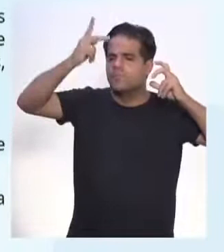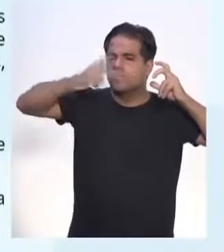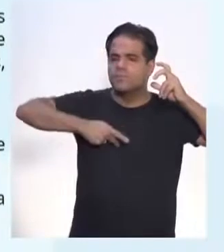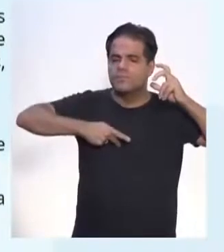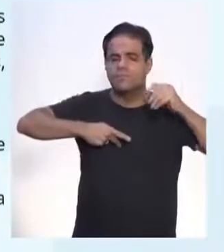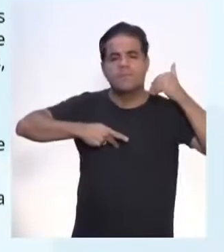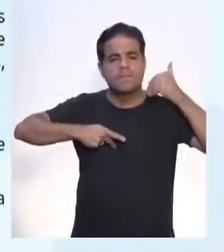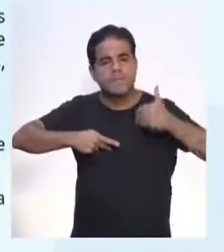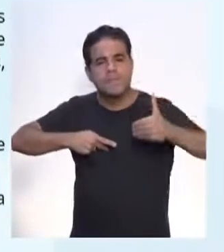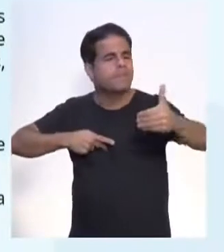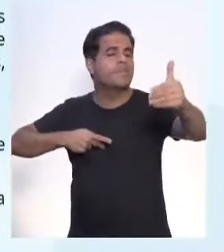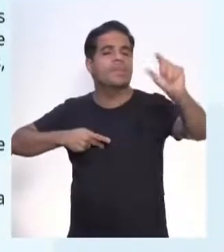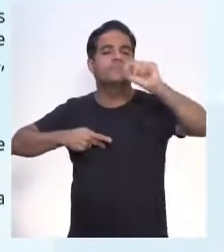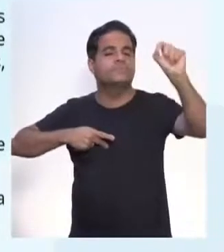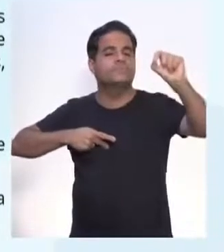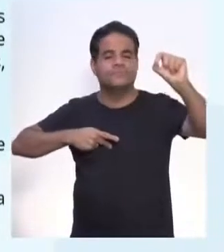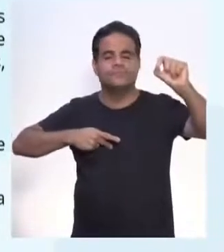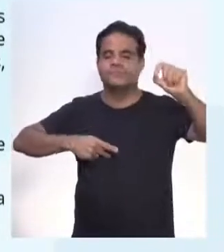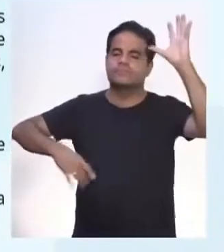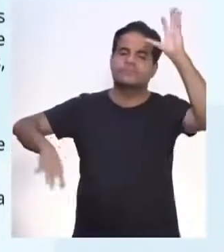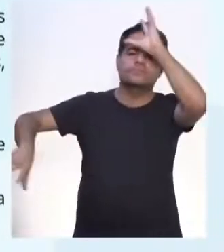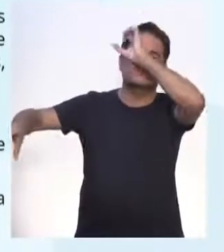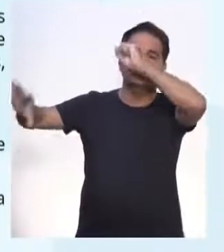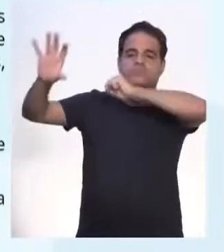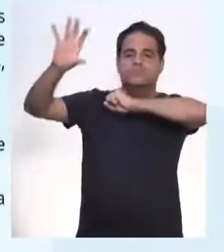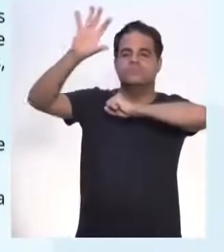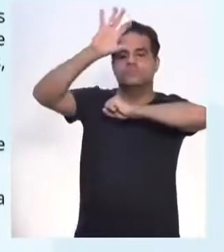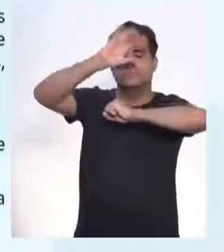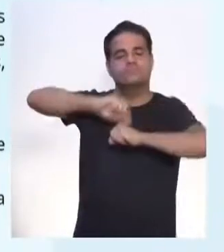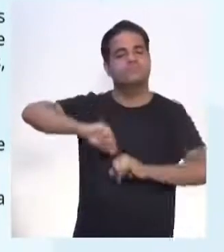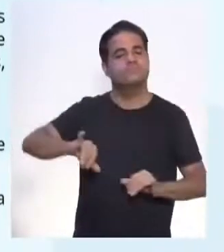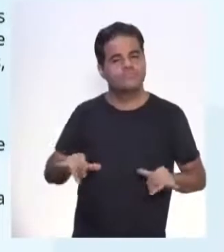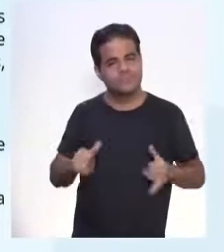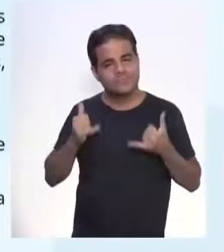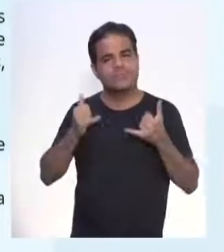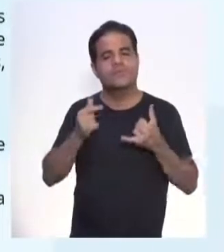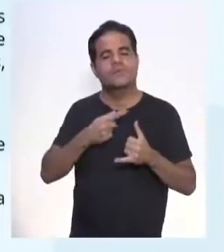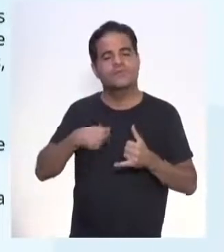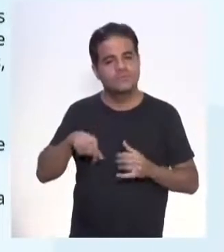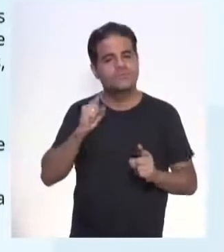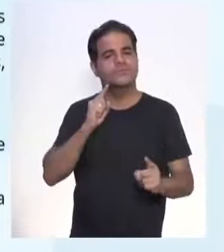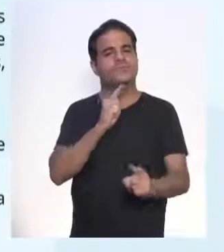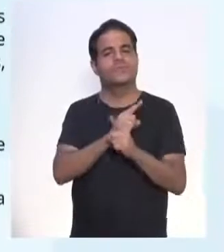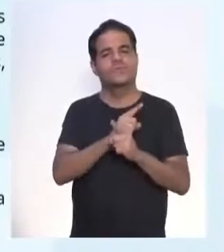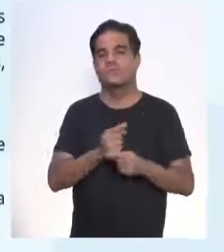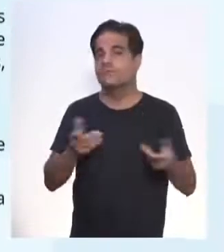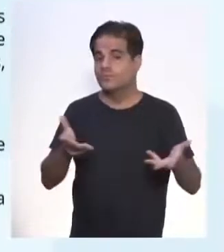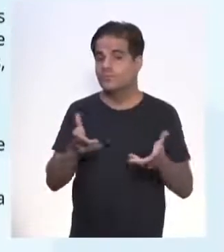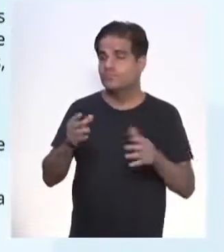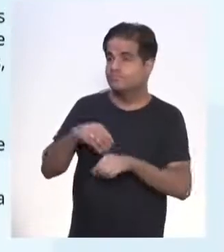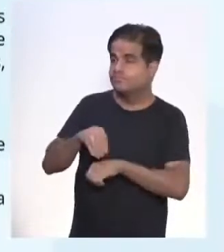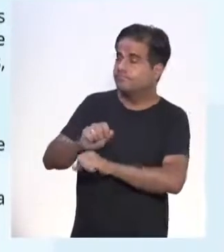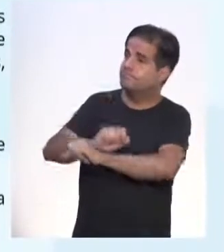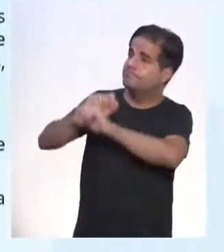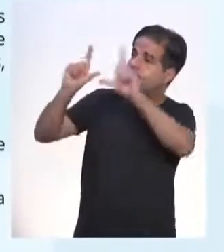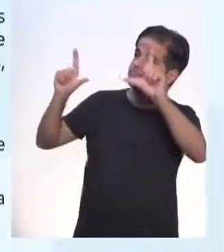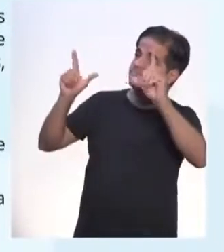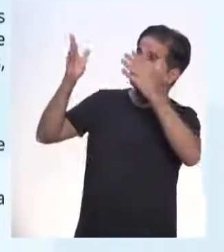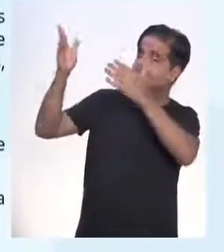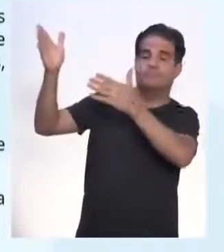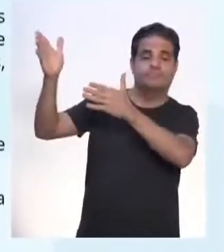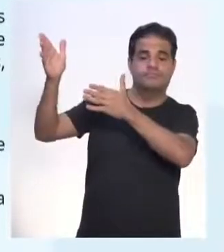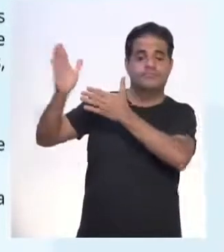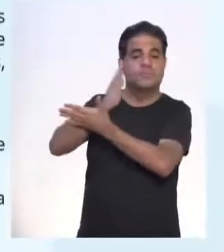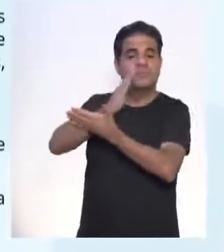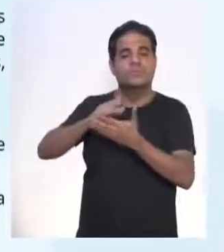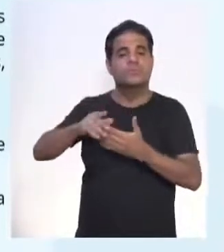de vocês sobre a aprendizagem, sobre o aproveitamento do nosso encontro de hoje. Então, vai aí na tela para vocês